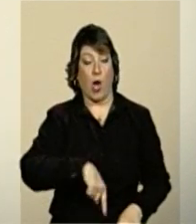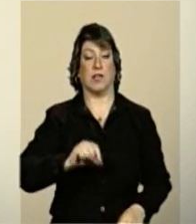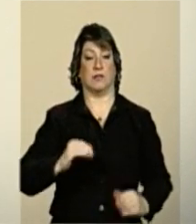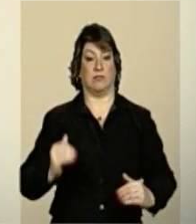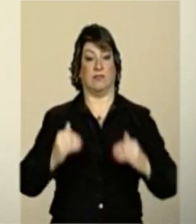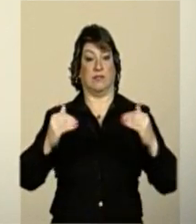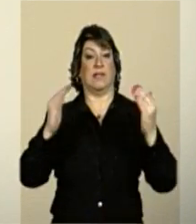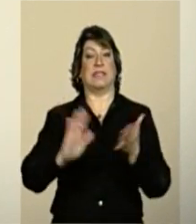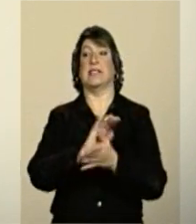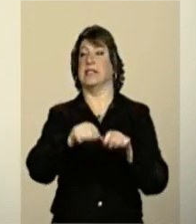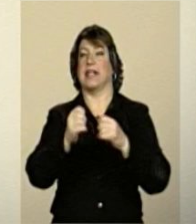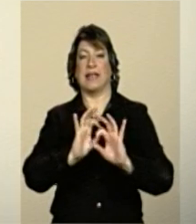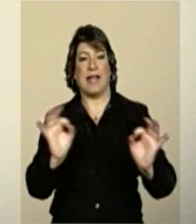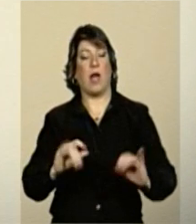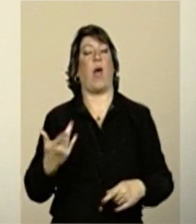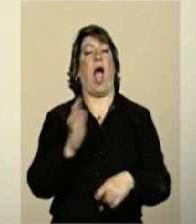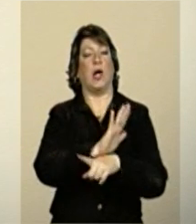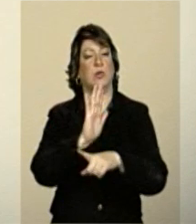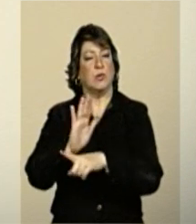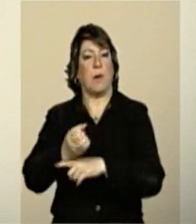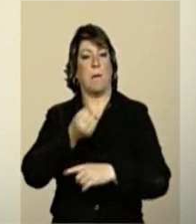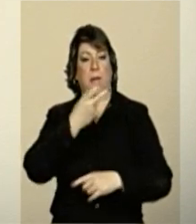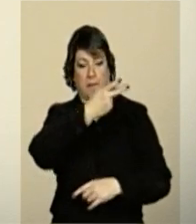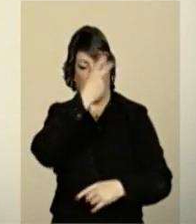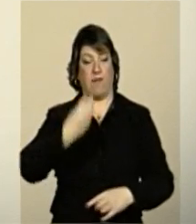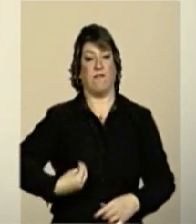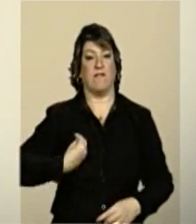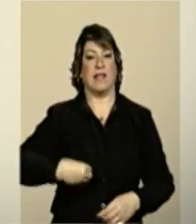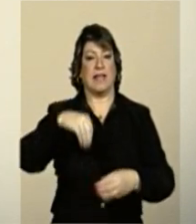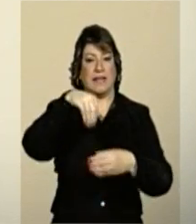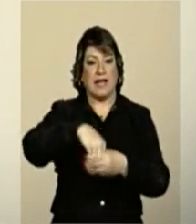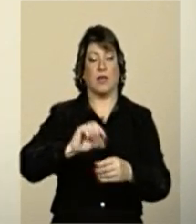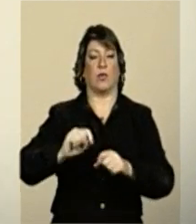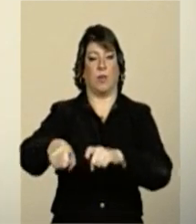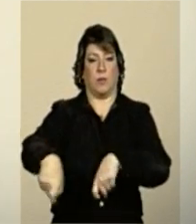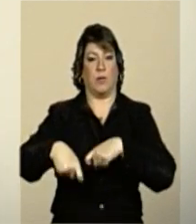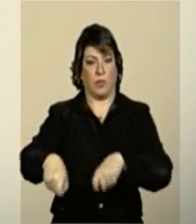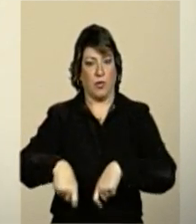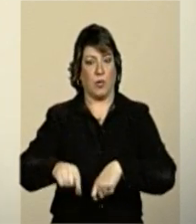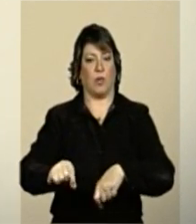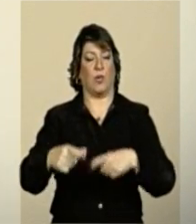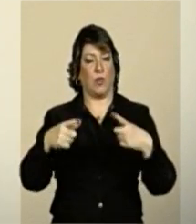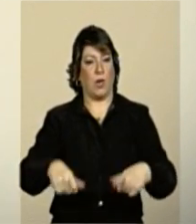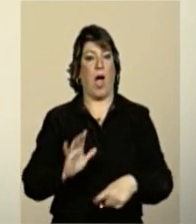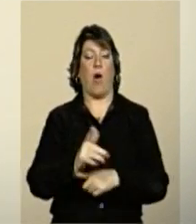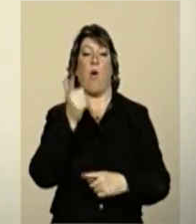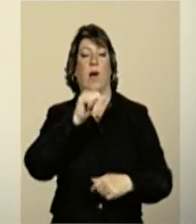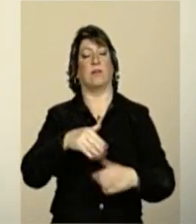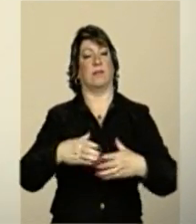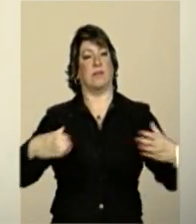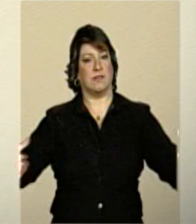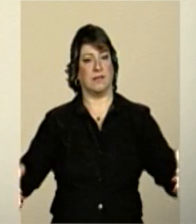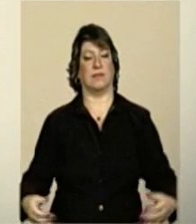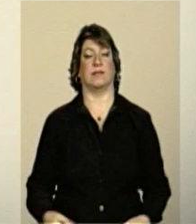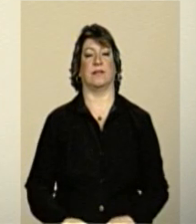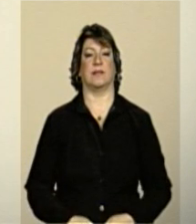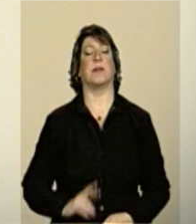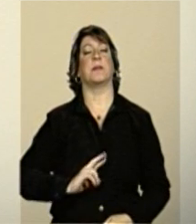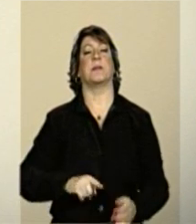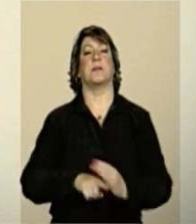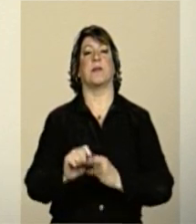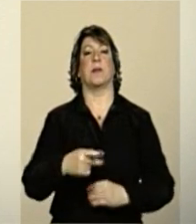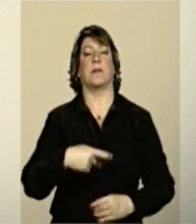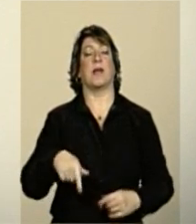e incluirmos a população que mora na zona rural nos ganhos deste crescimento. Presidente, eu tenho certeza que